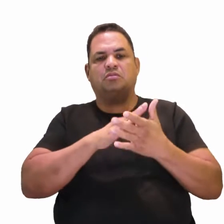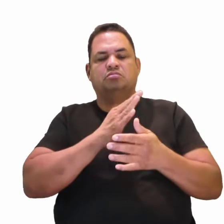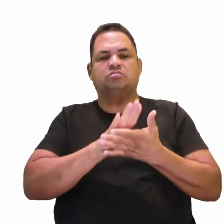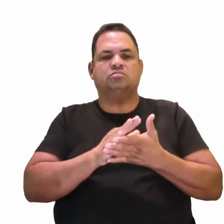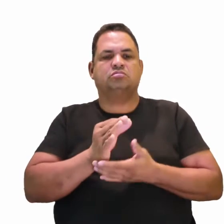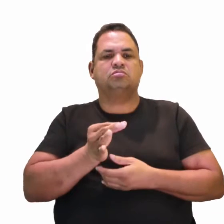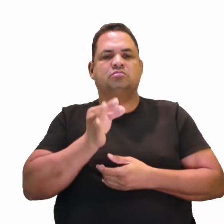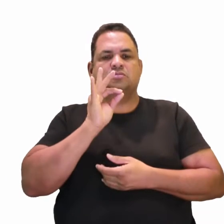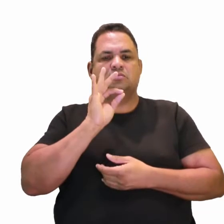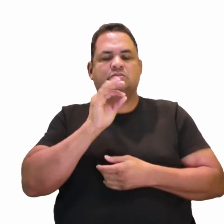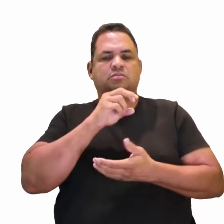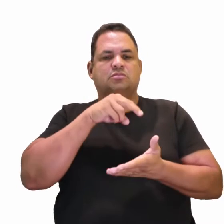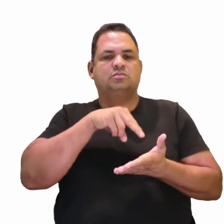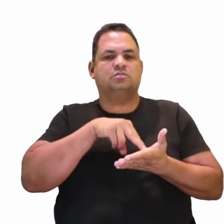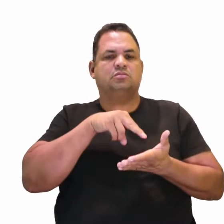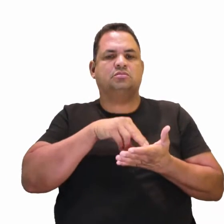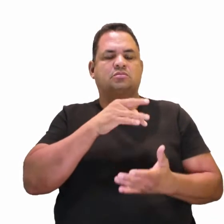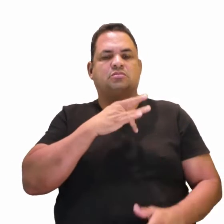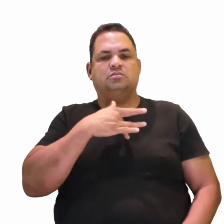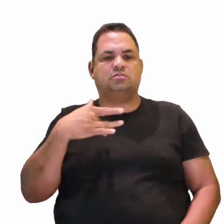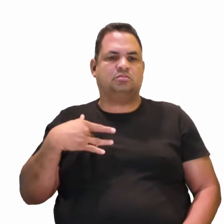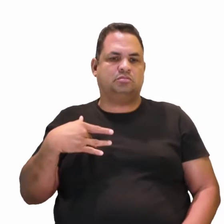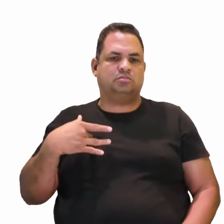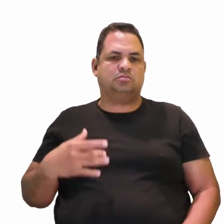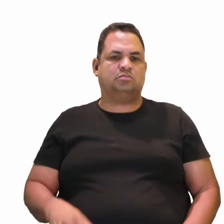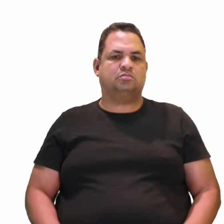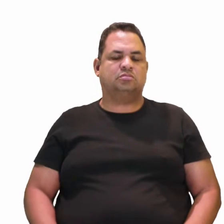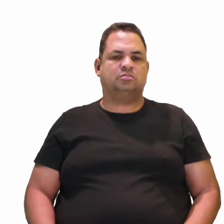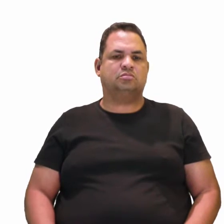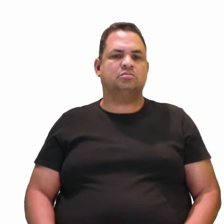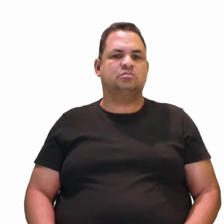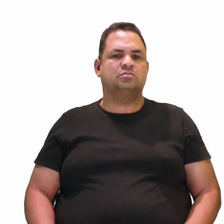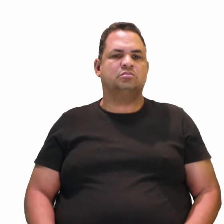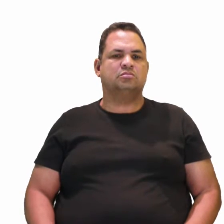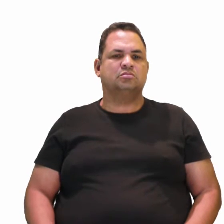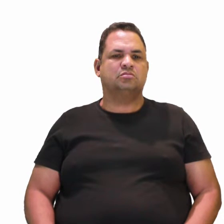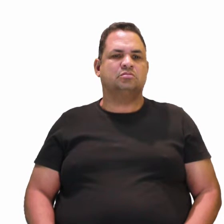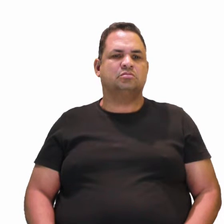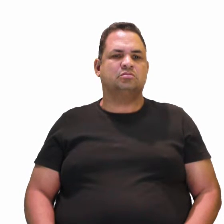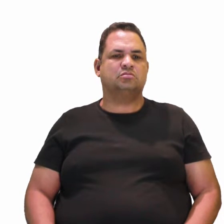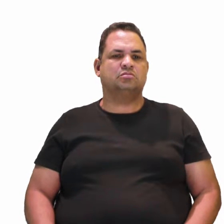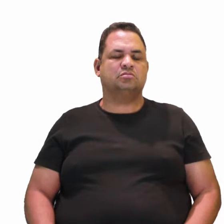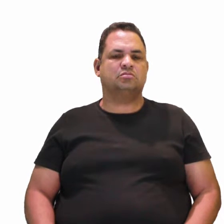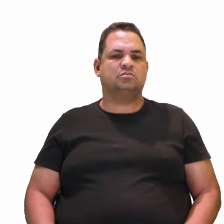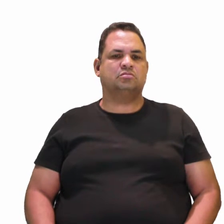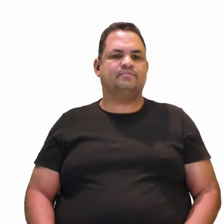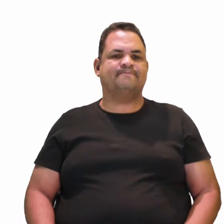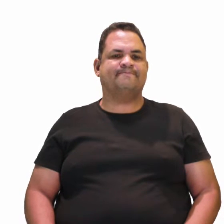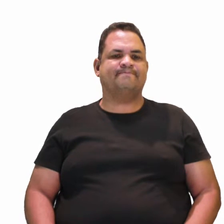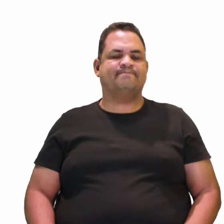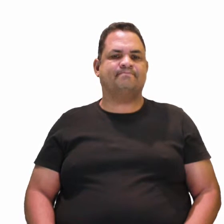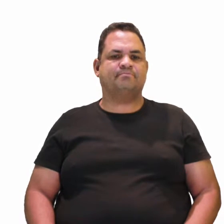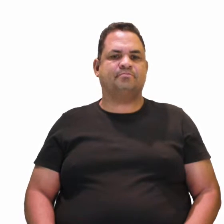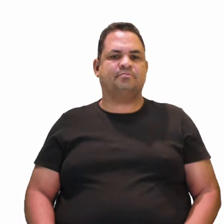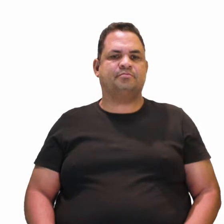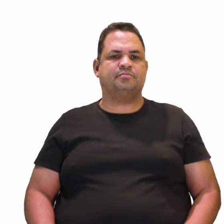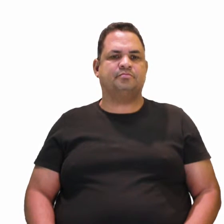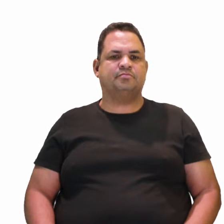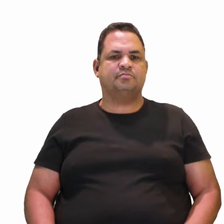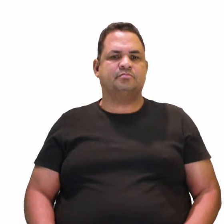Bem, eu já sempre falo para vocês que tem que ter uma ou duas alternativas que não. Já dá para saber que não é